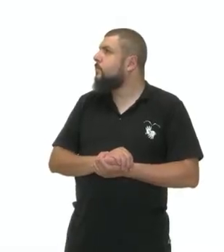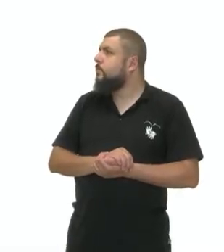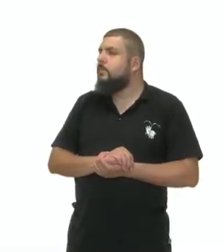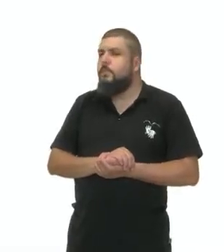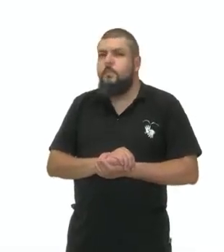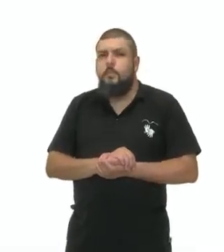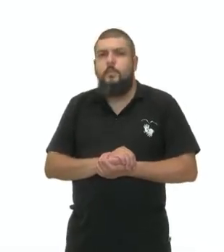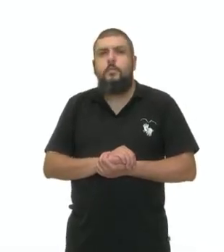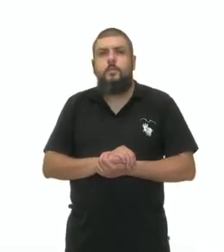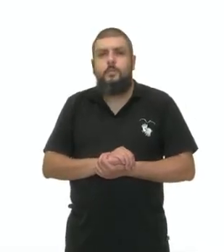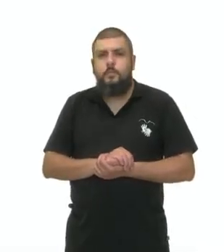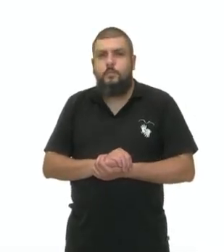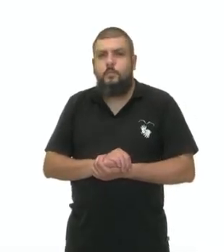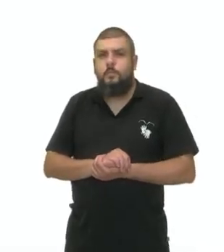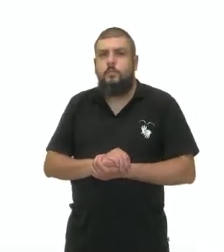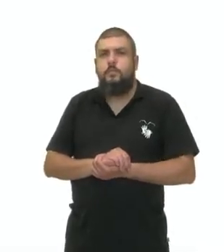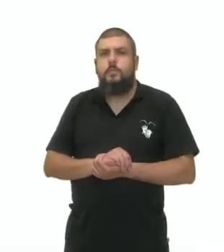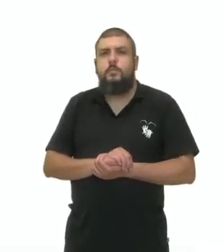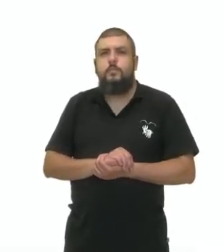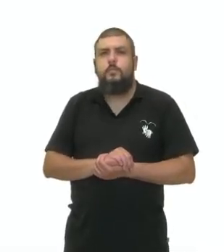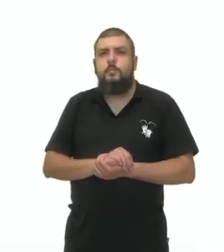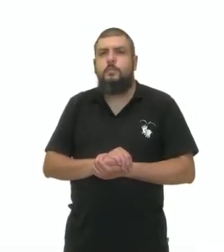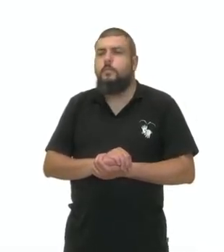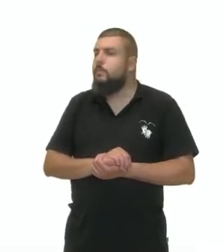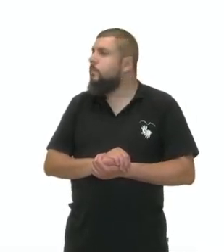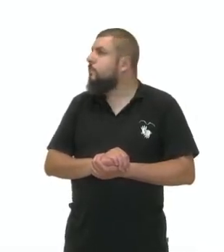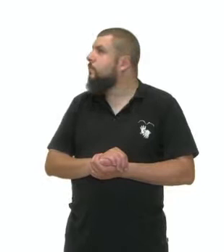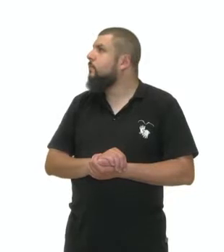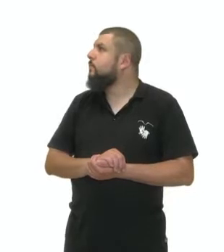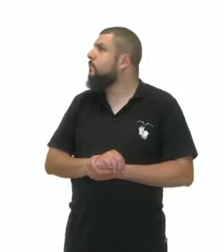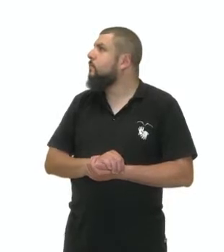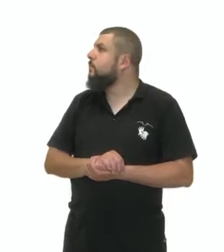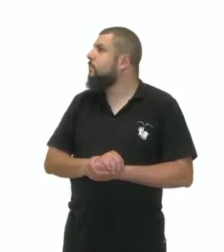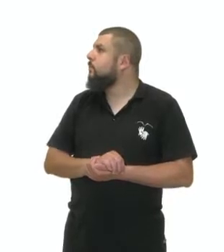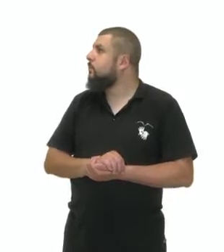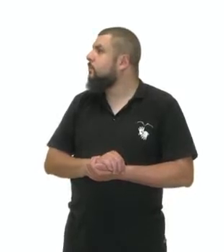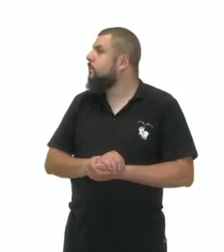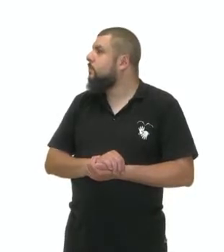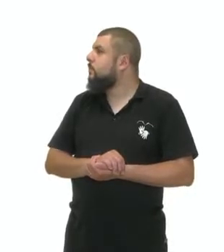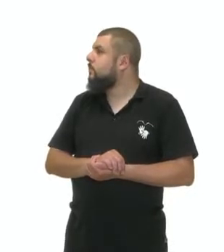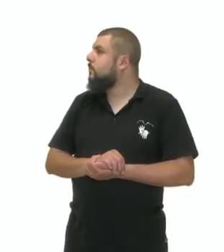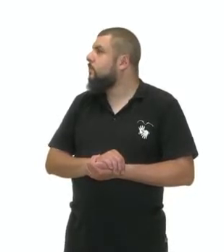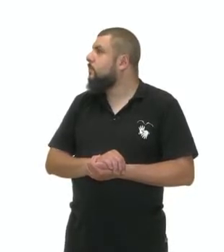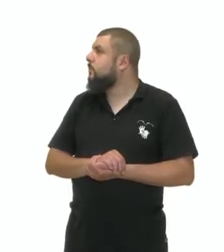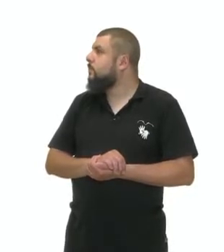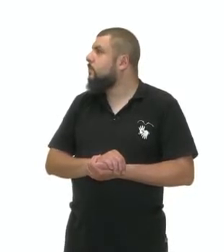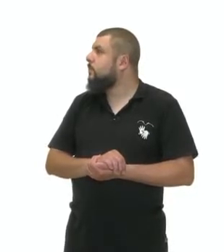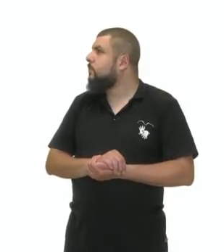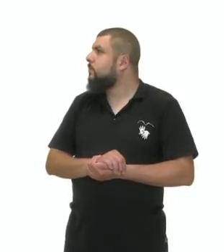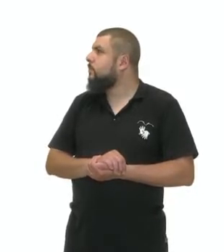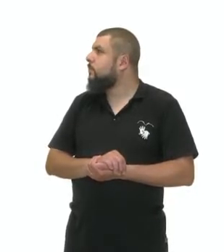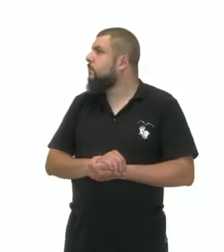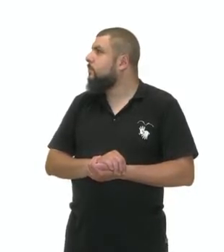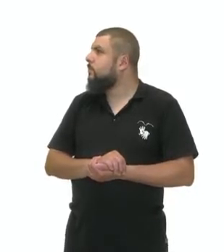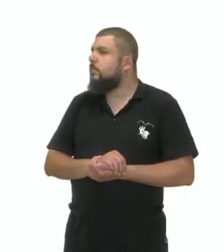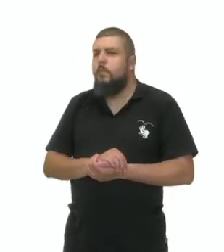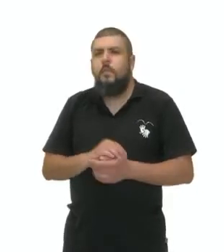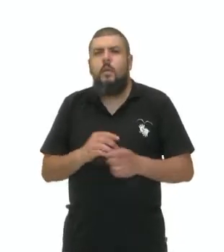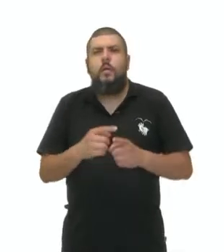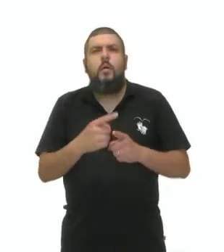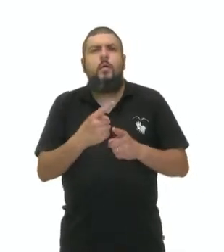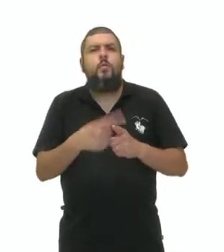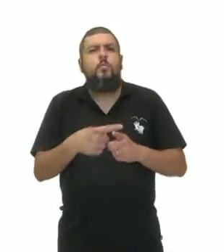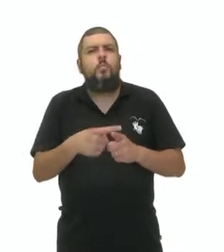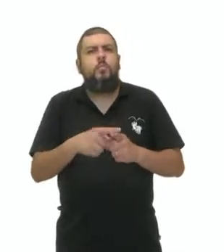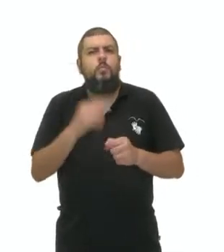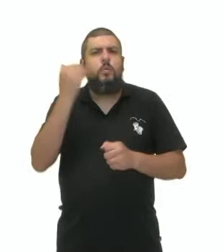leitura do texto, contesta. Por que os adolescentes são os mais influenciados por la moda? Então, por que os adolescentes